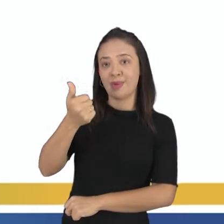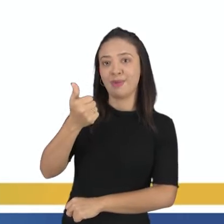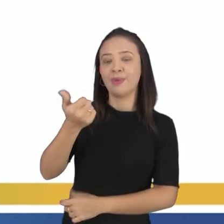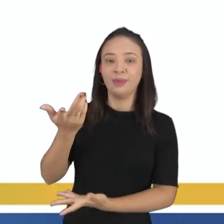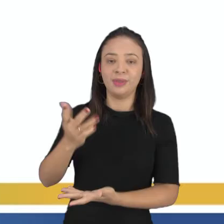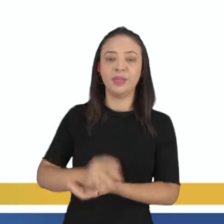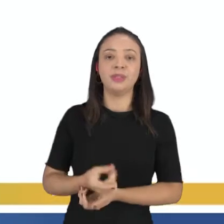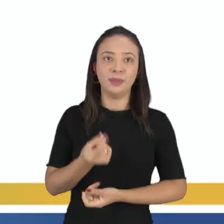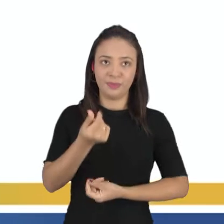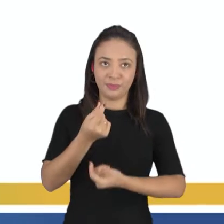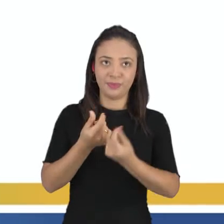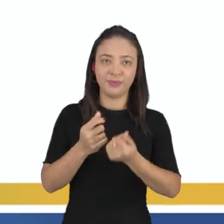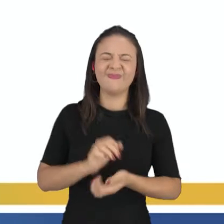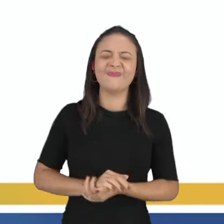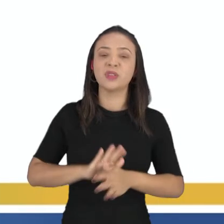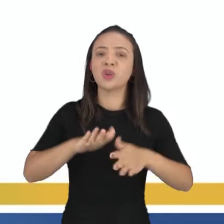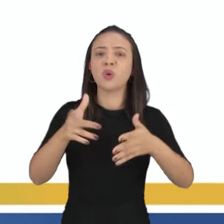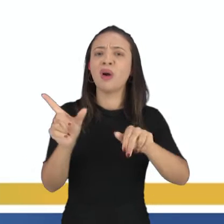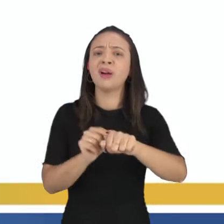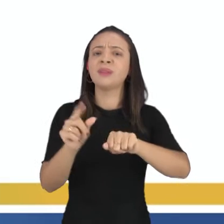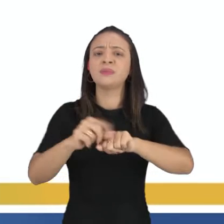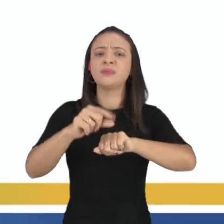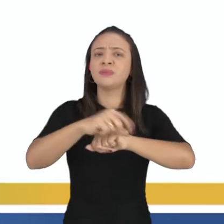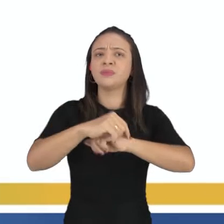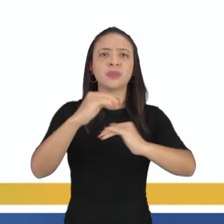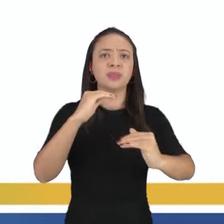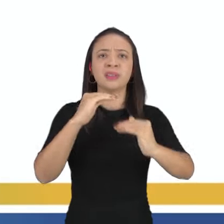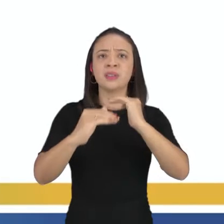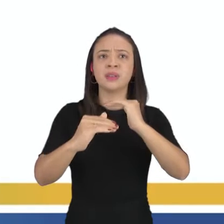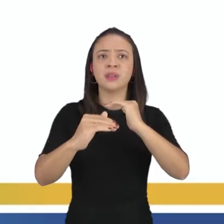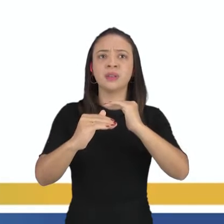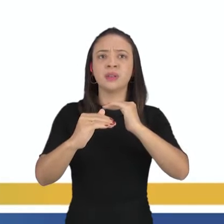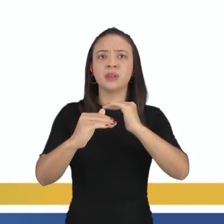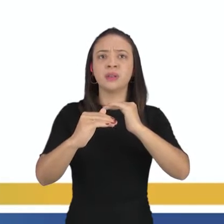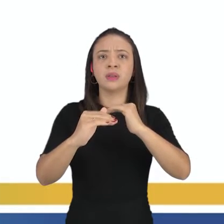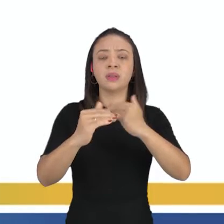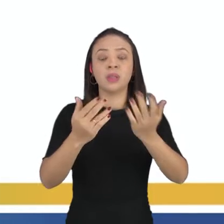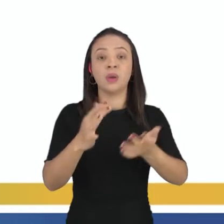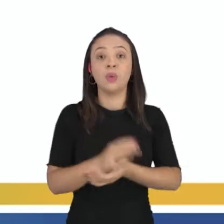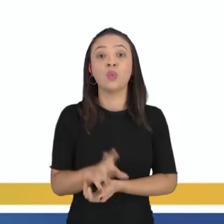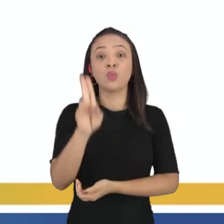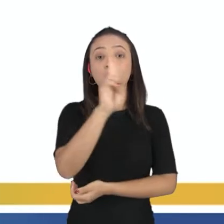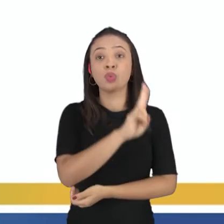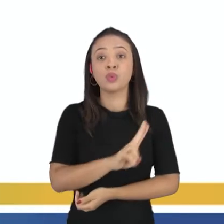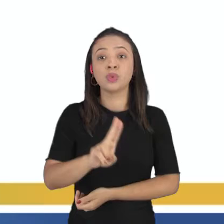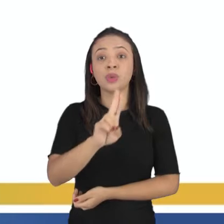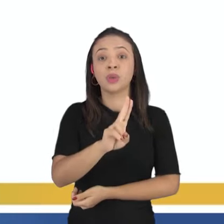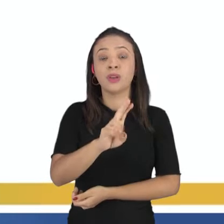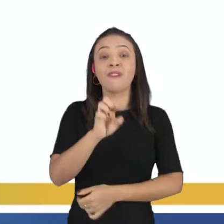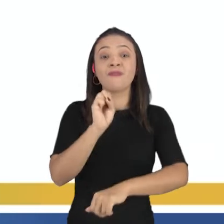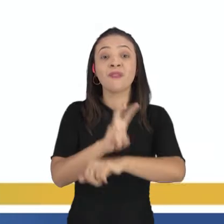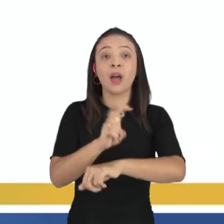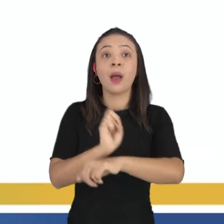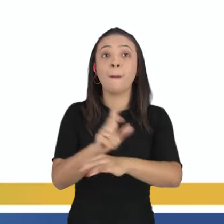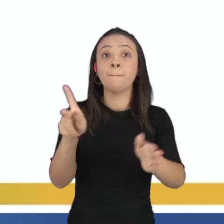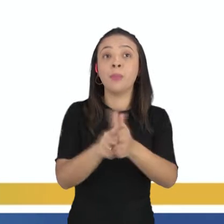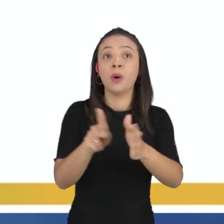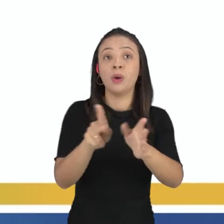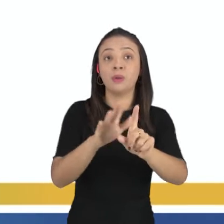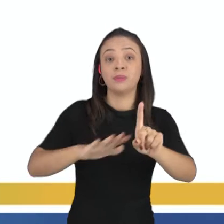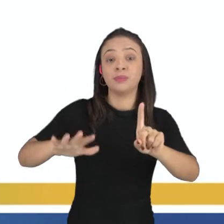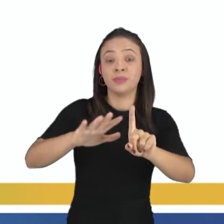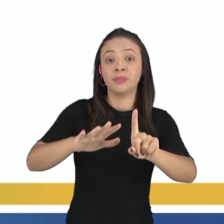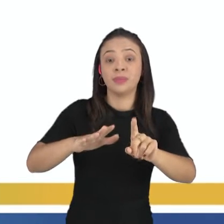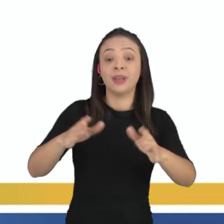economicamente. Olha o argumento contrário à tese. A implementação de cotas sociais torna o